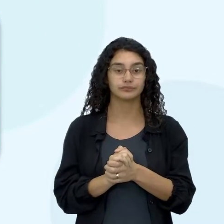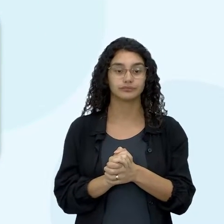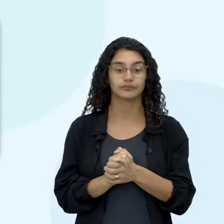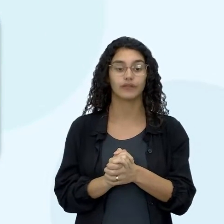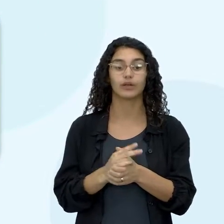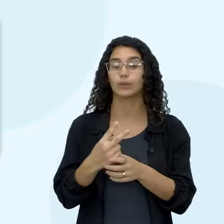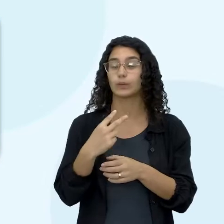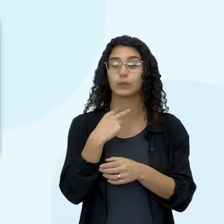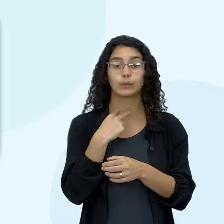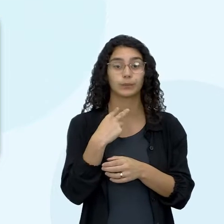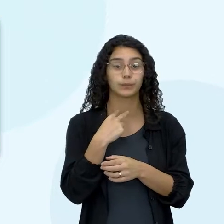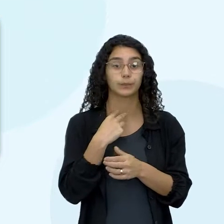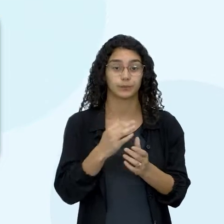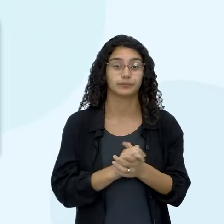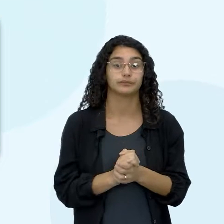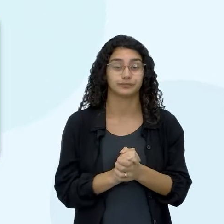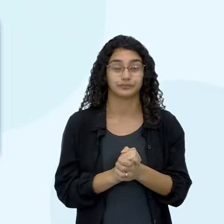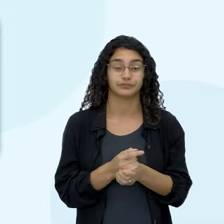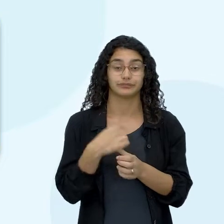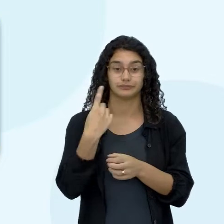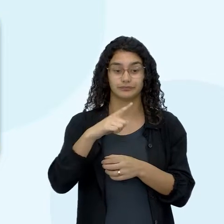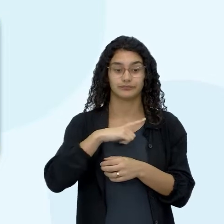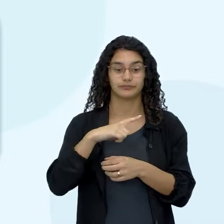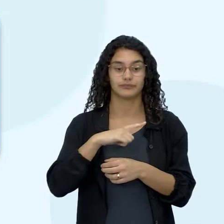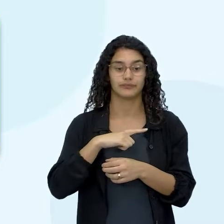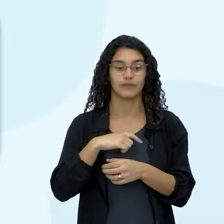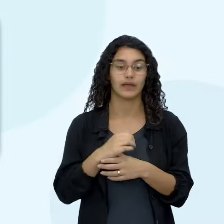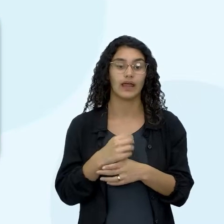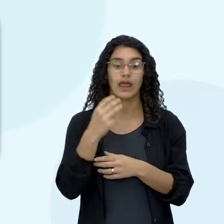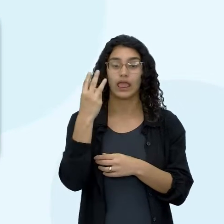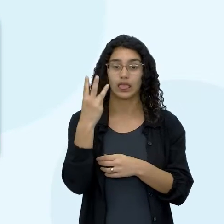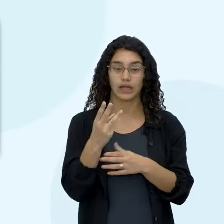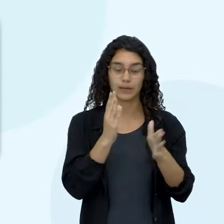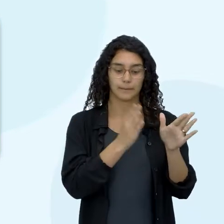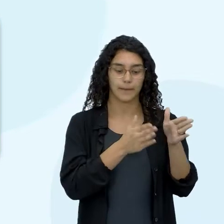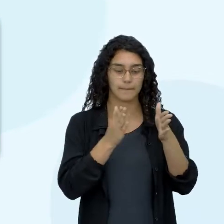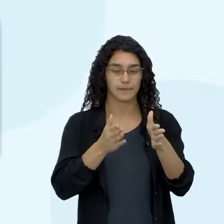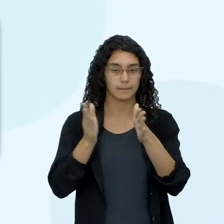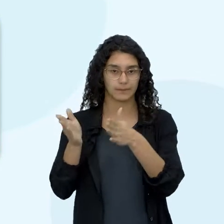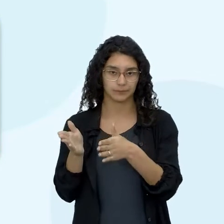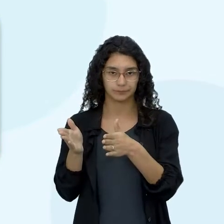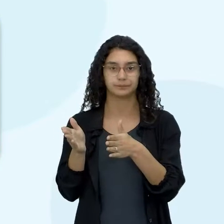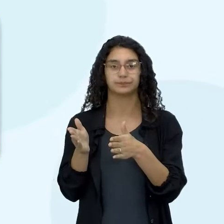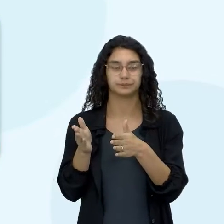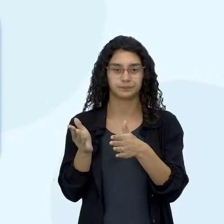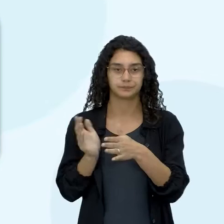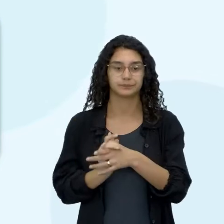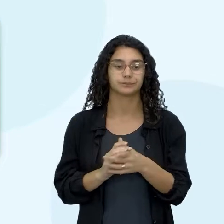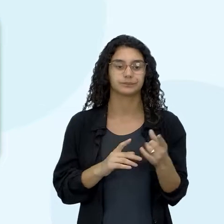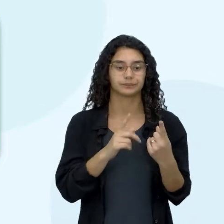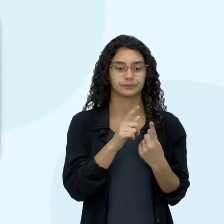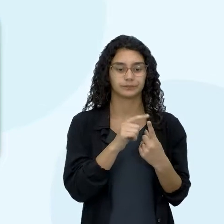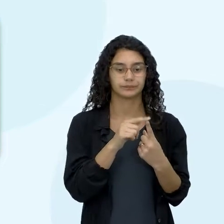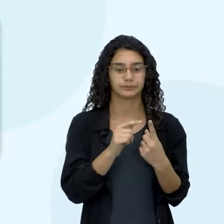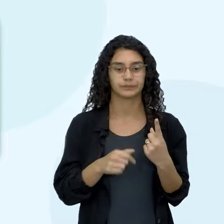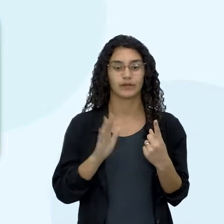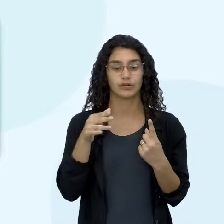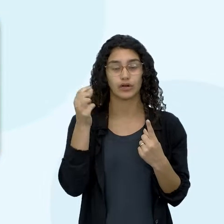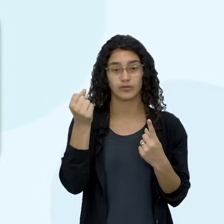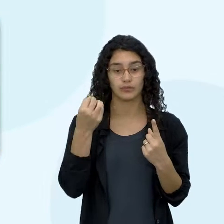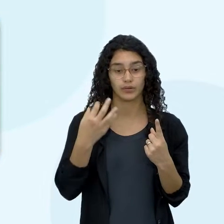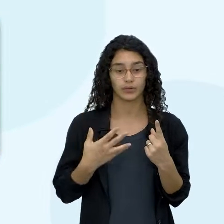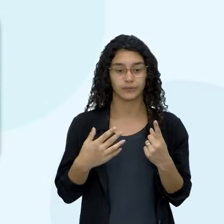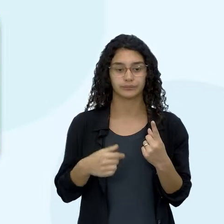gente não pode esquecer que nós temos 3 fases dessa dinâmica. Uma, nós já